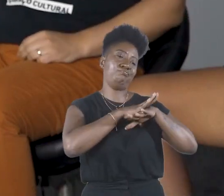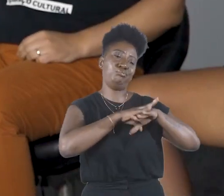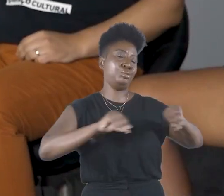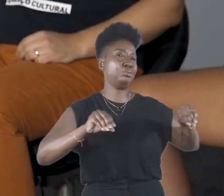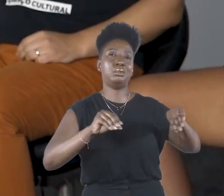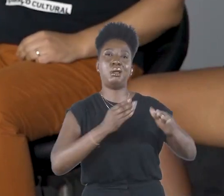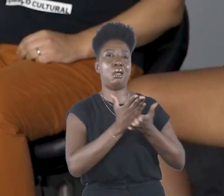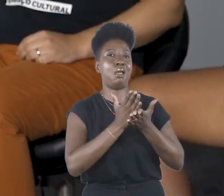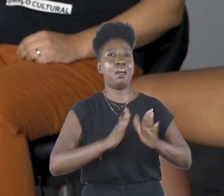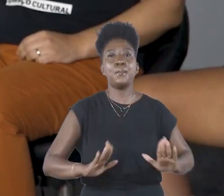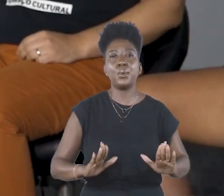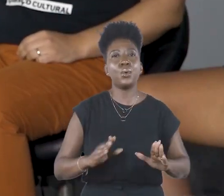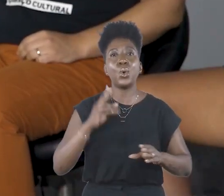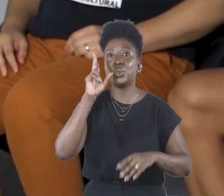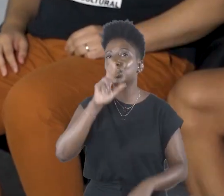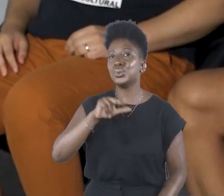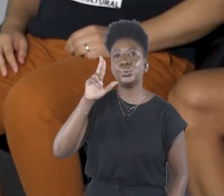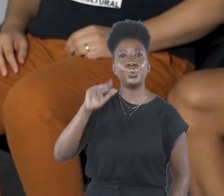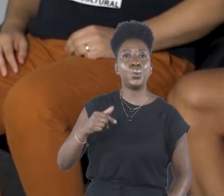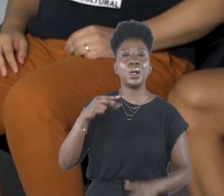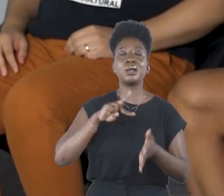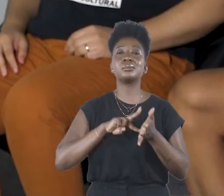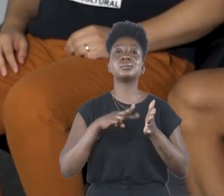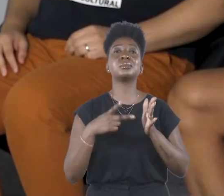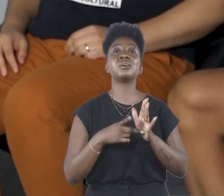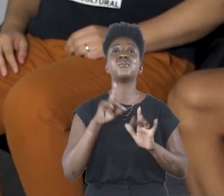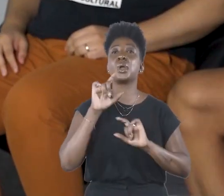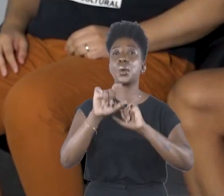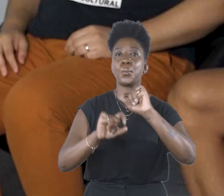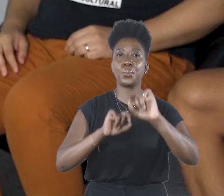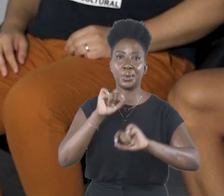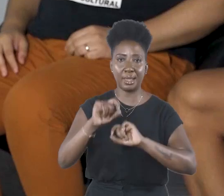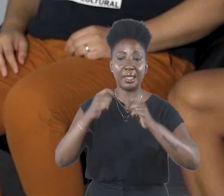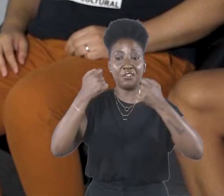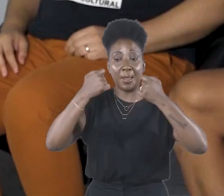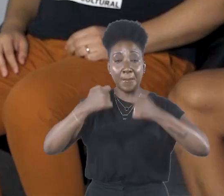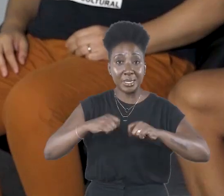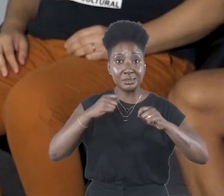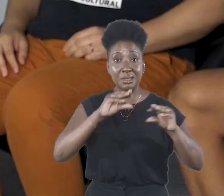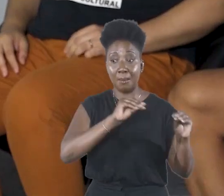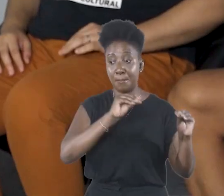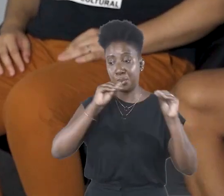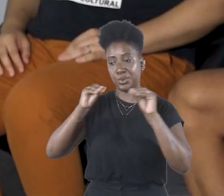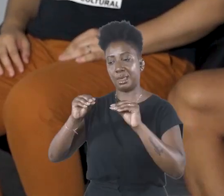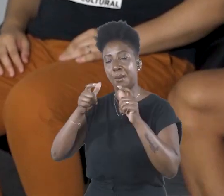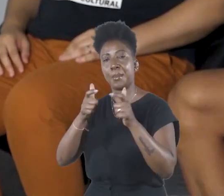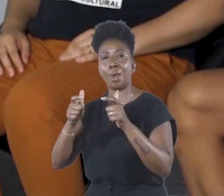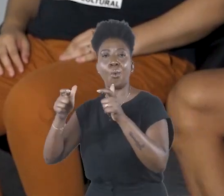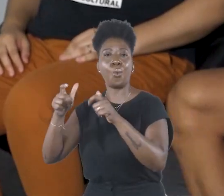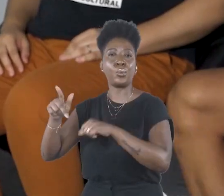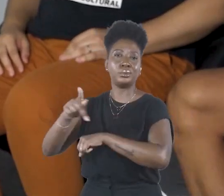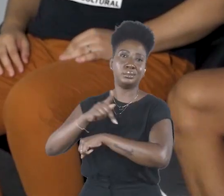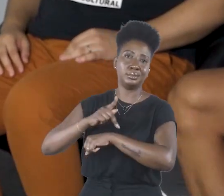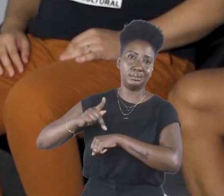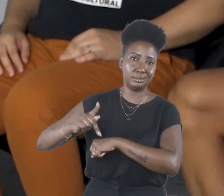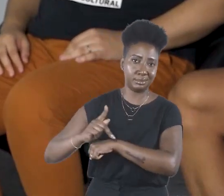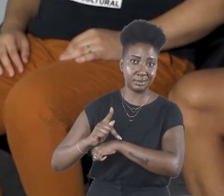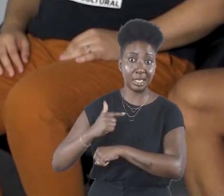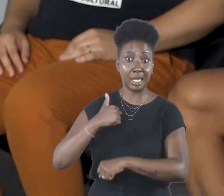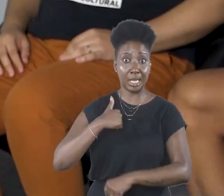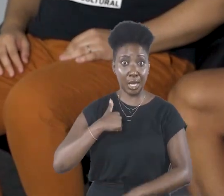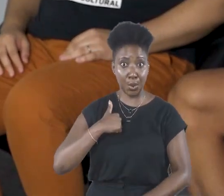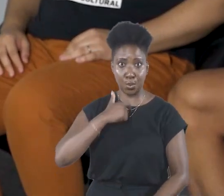Haiti. E não vou poder viver no Haiti significa o quê? Vou precisar migrar, precisar ir em outro país. E